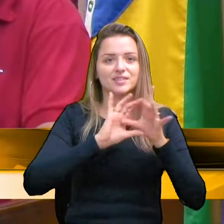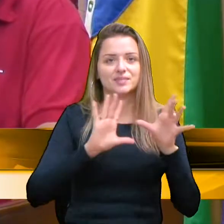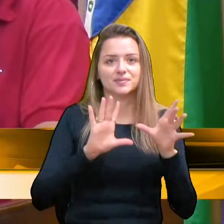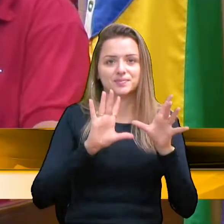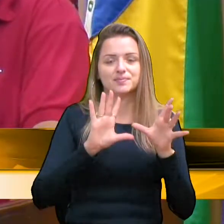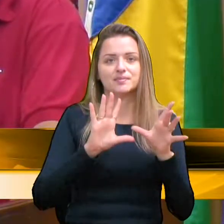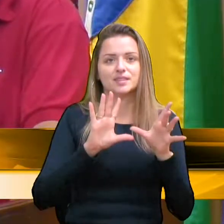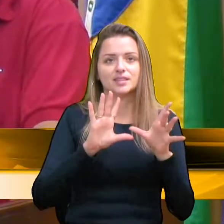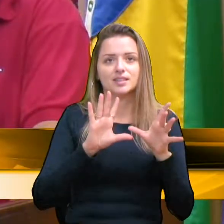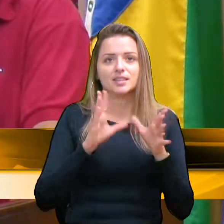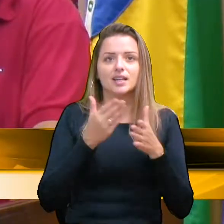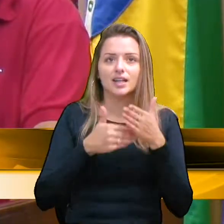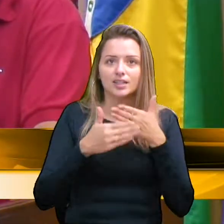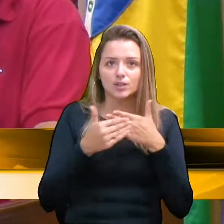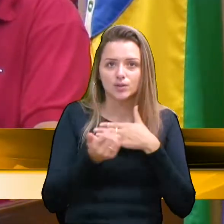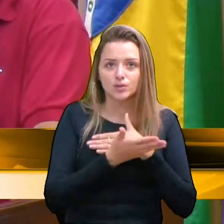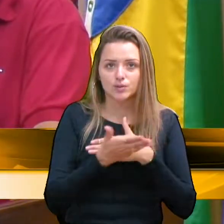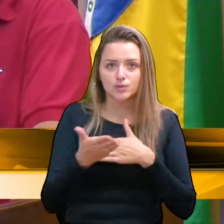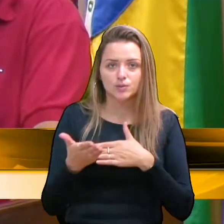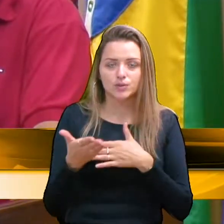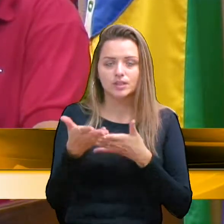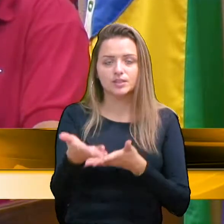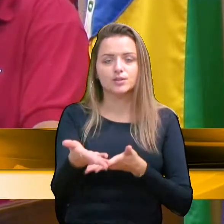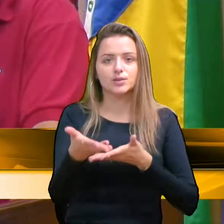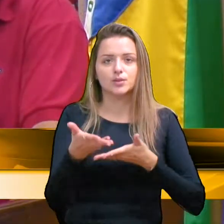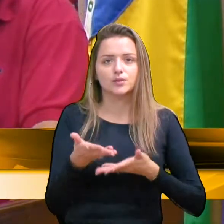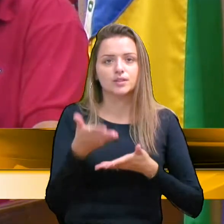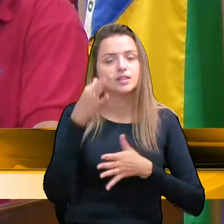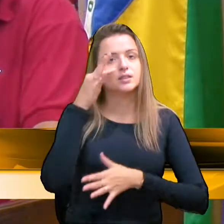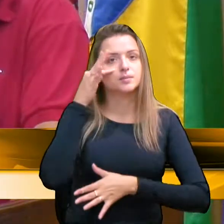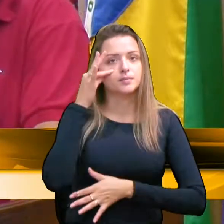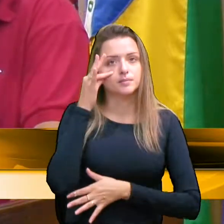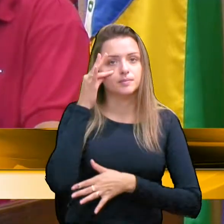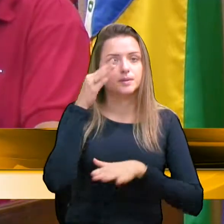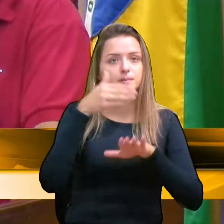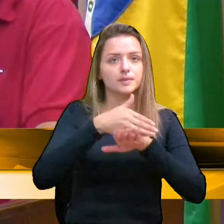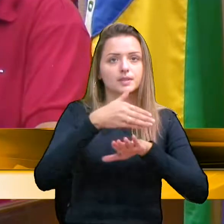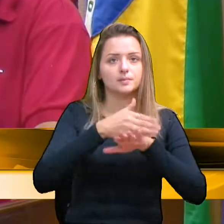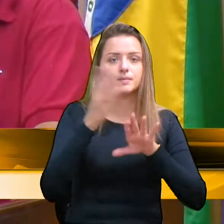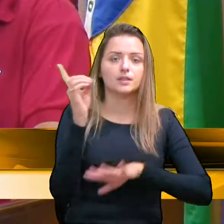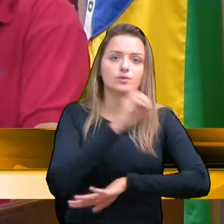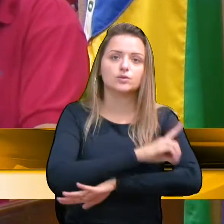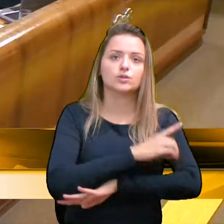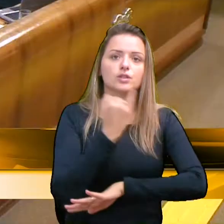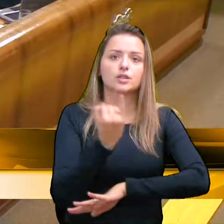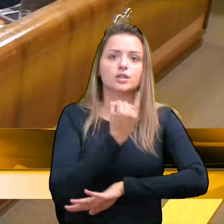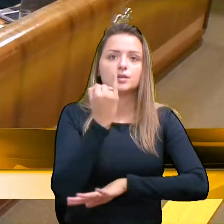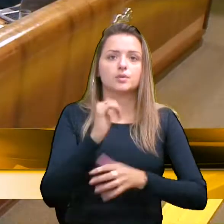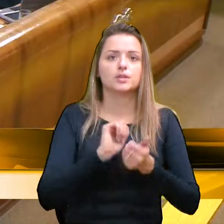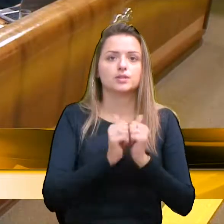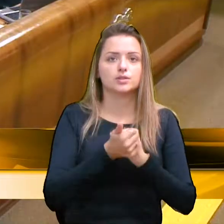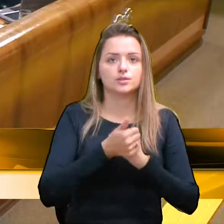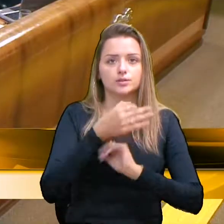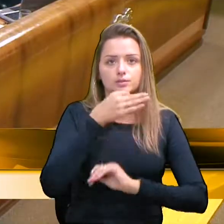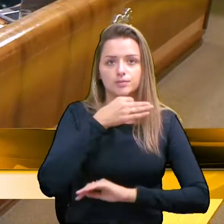a todos, para que se façam presentes nesse dia tão importante para o esporte caxiense.